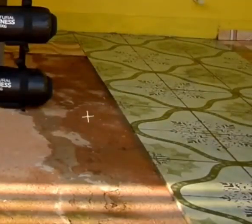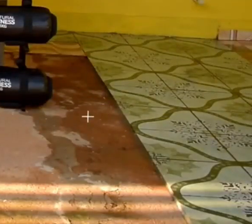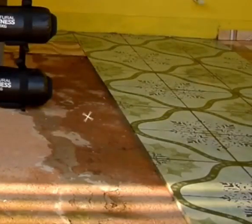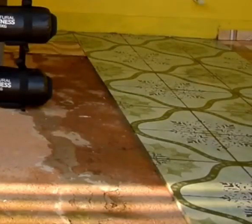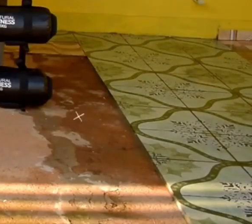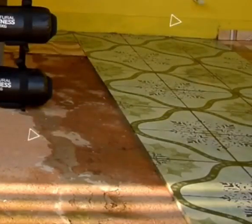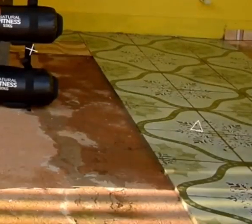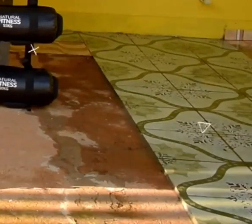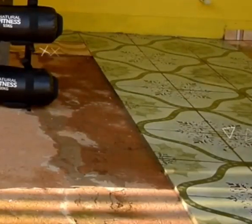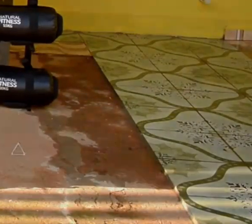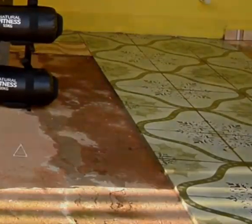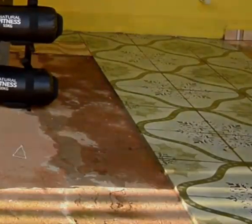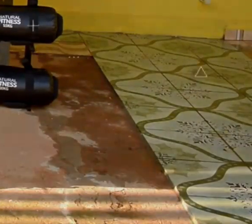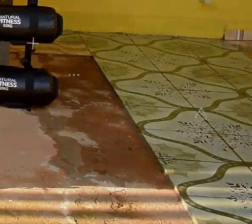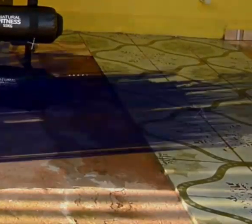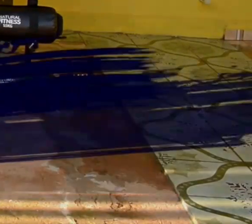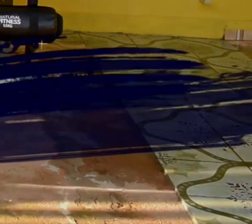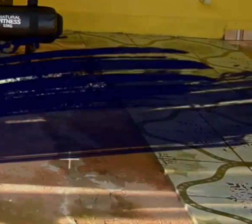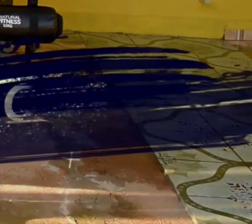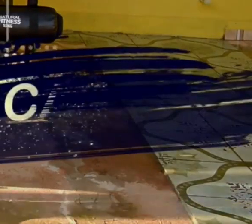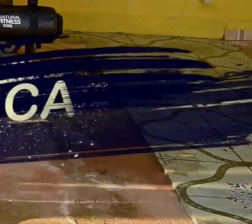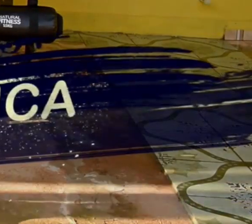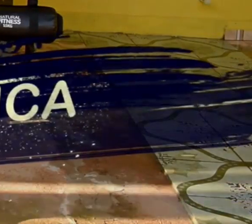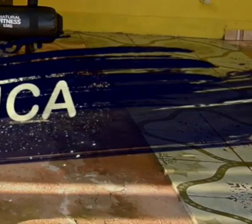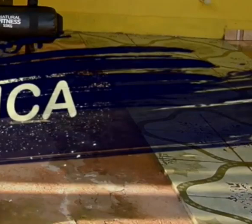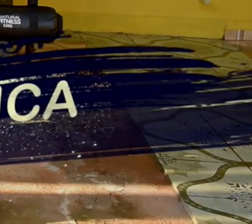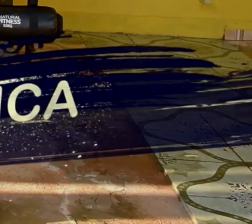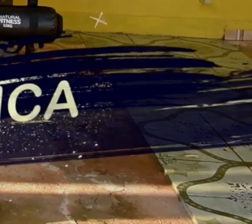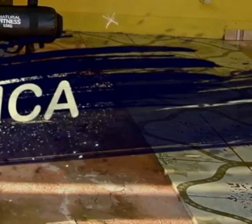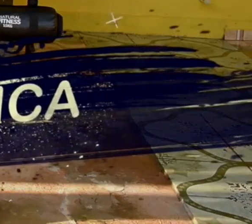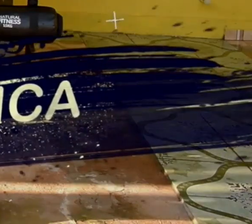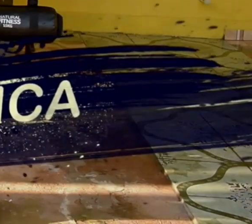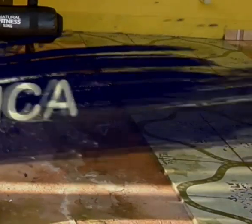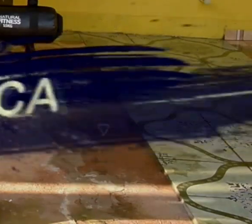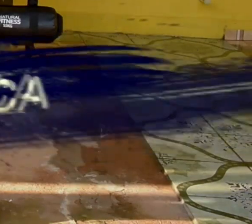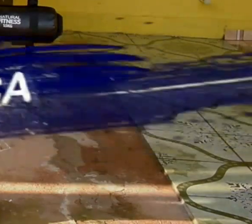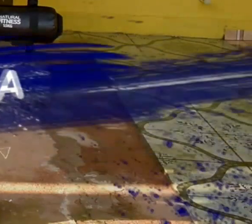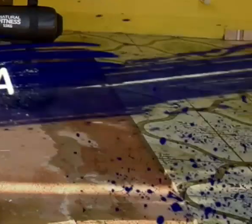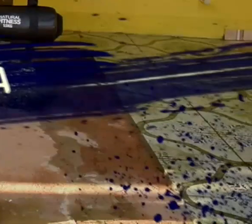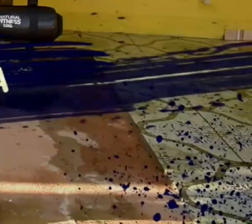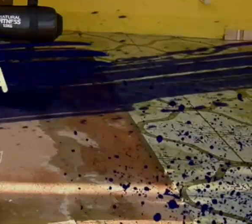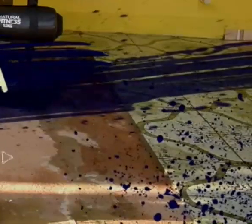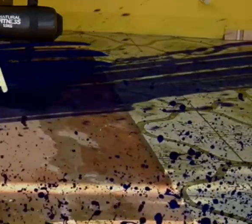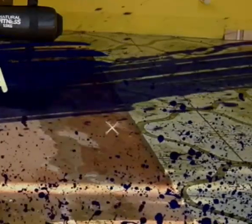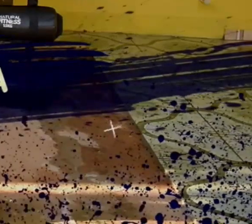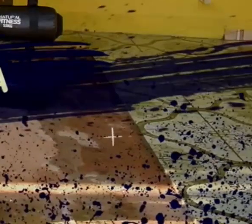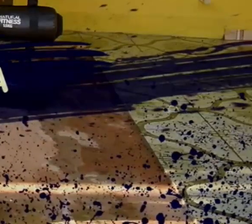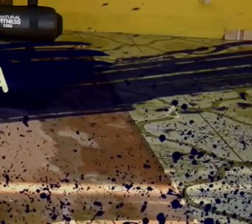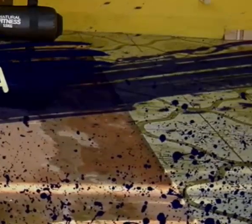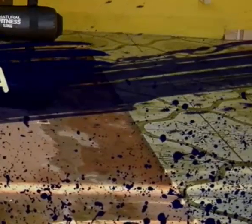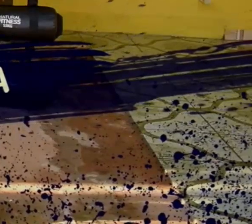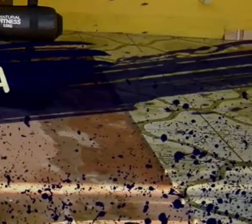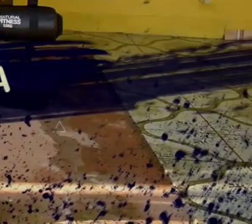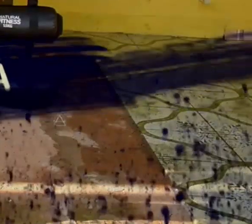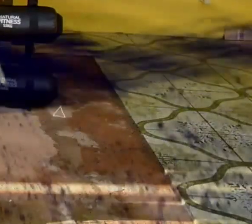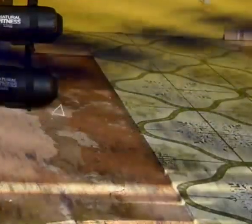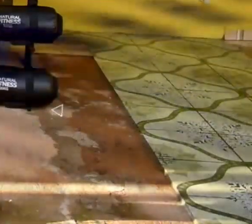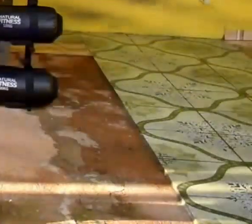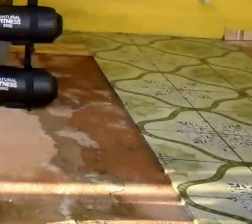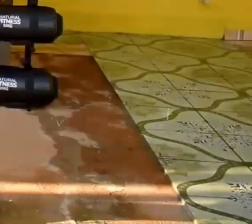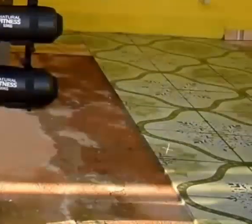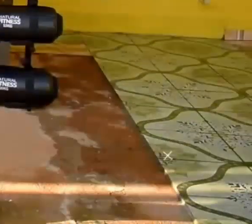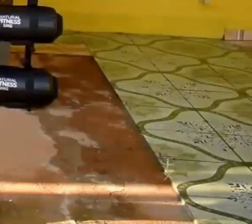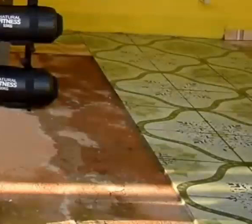movimento. Ação isométrico é um treinamento de força que trabalha o músculo com o corpo